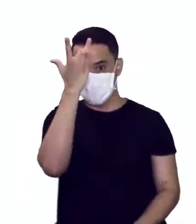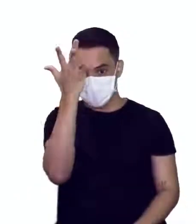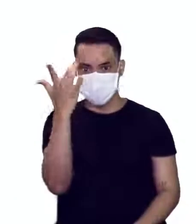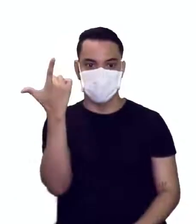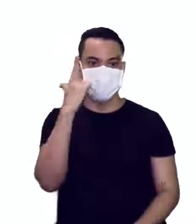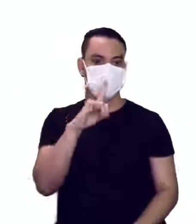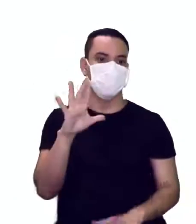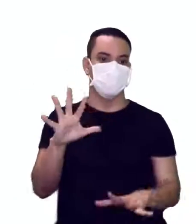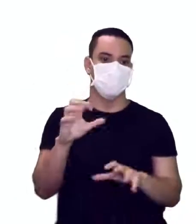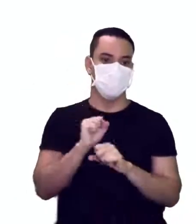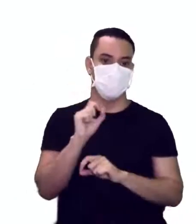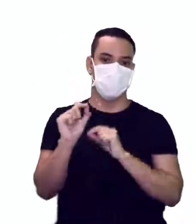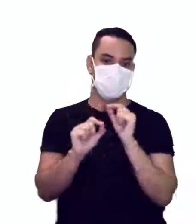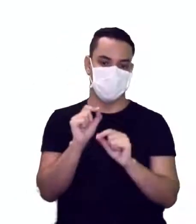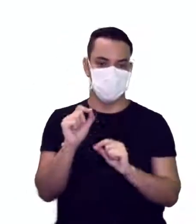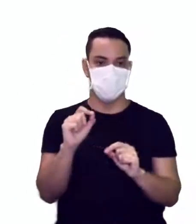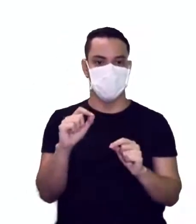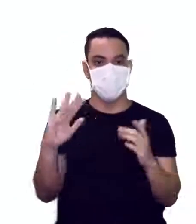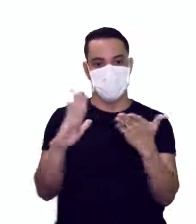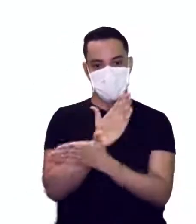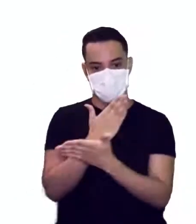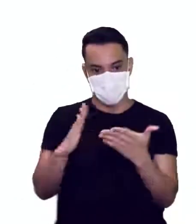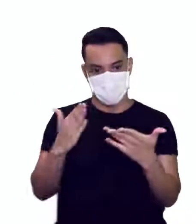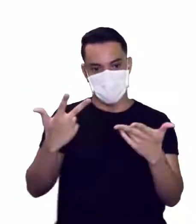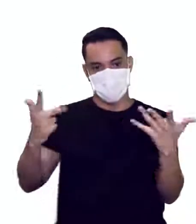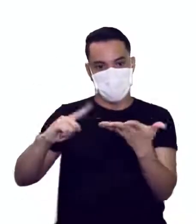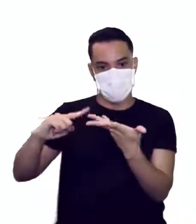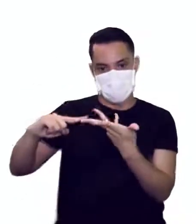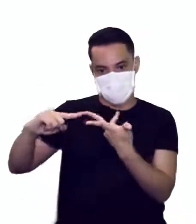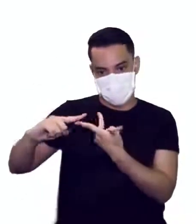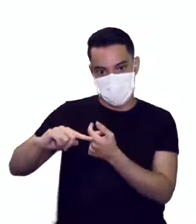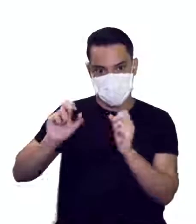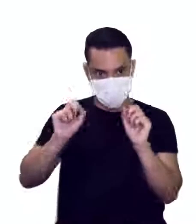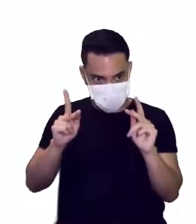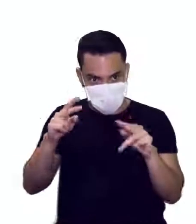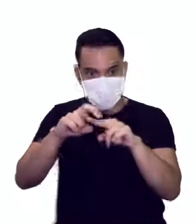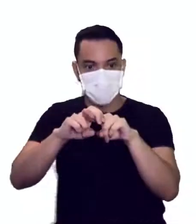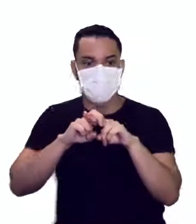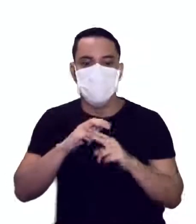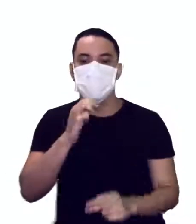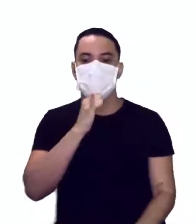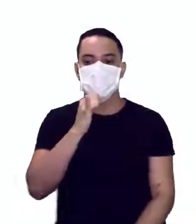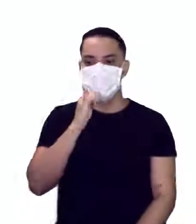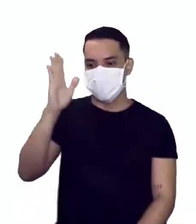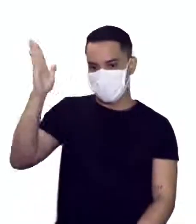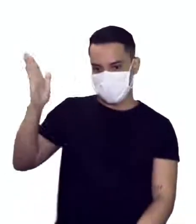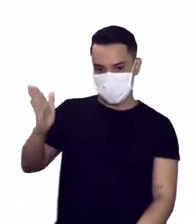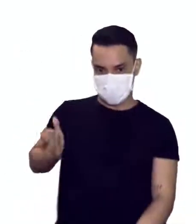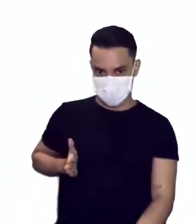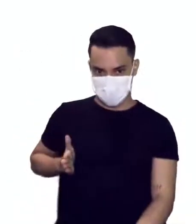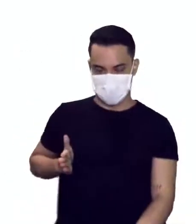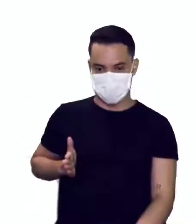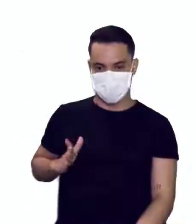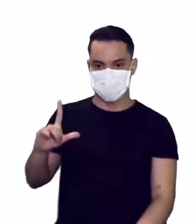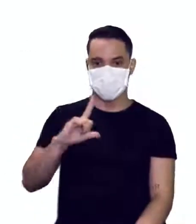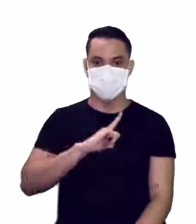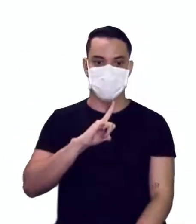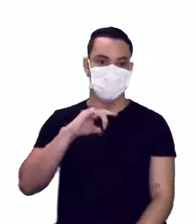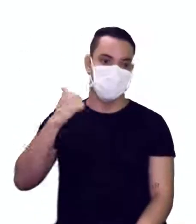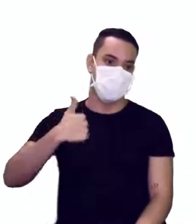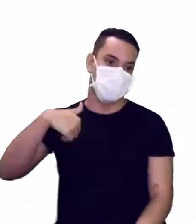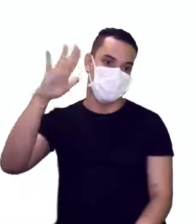para adquirir um certo tipo de carga, ok? Então tá aqui, ó, por exemplo, ó, quem está aqui para baixo tem